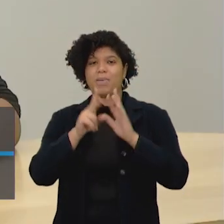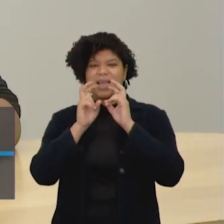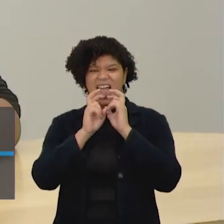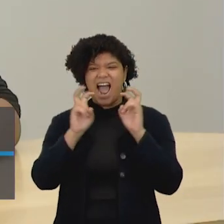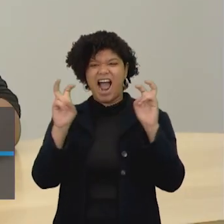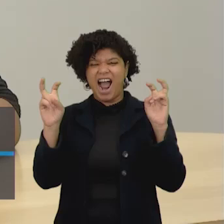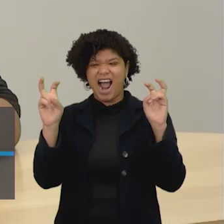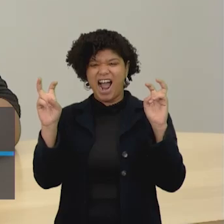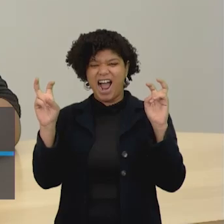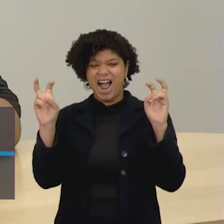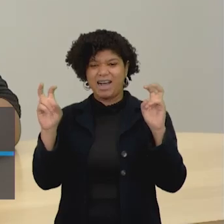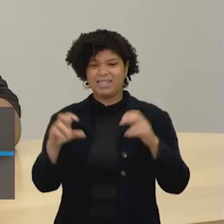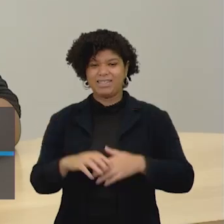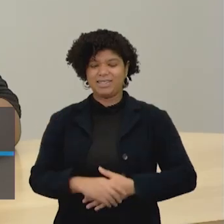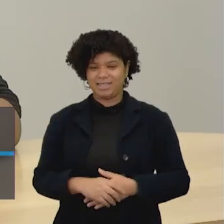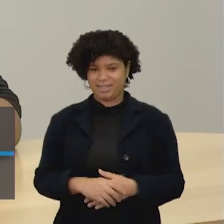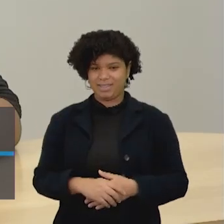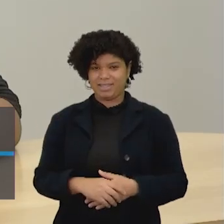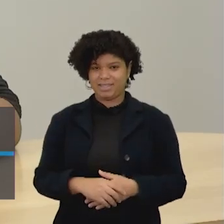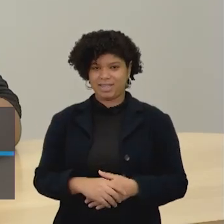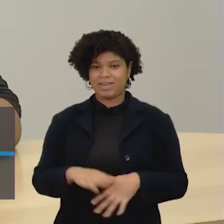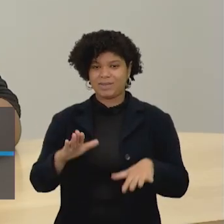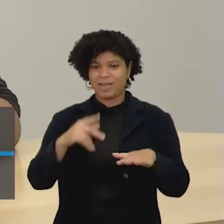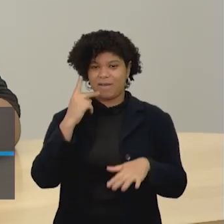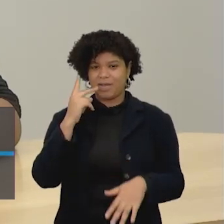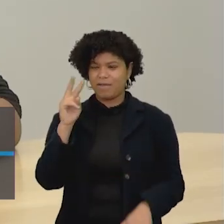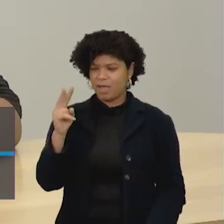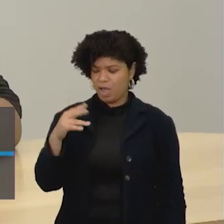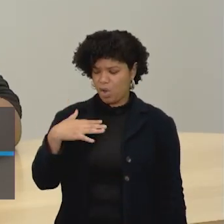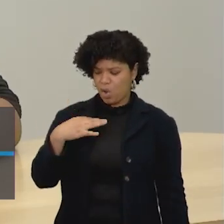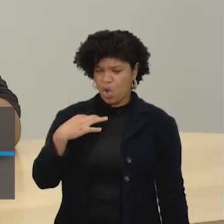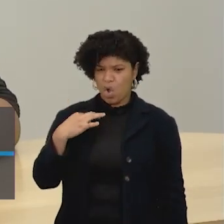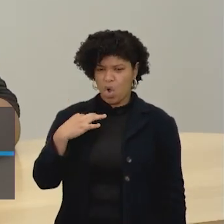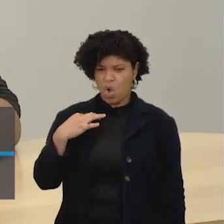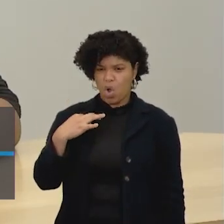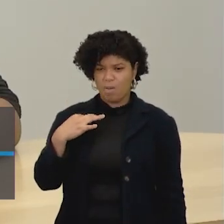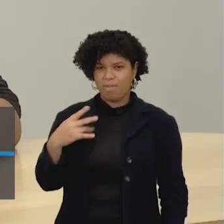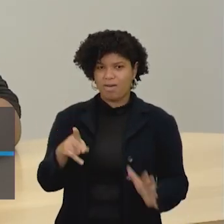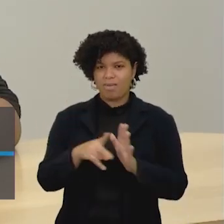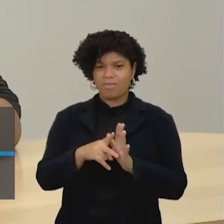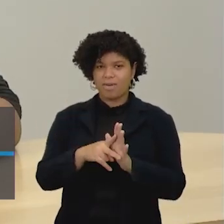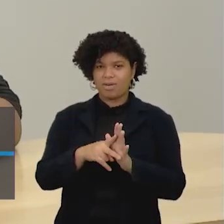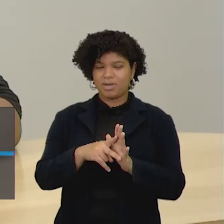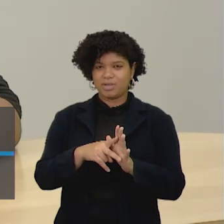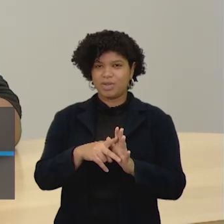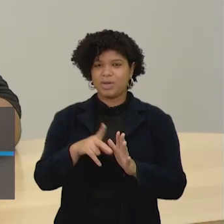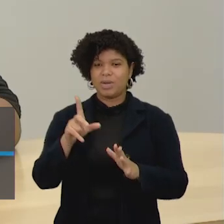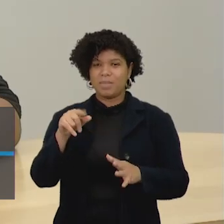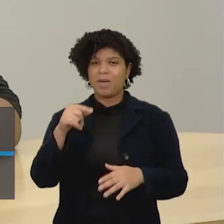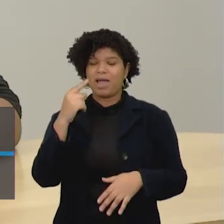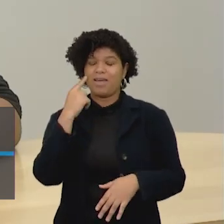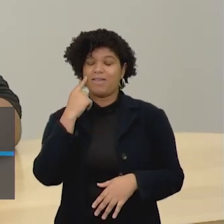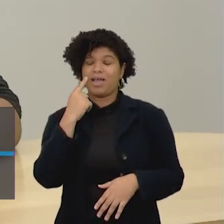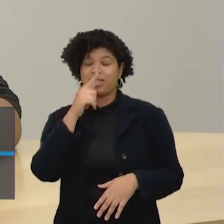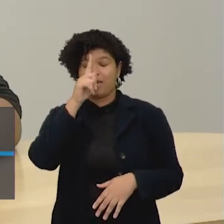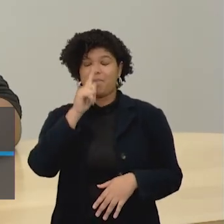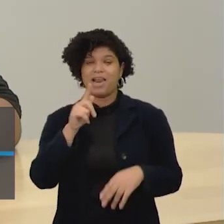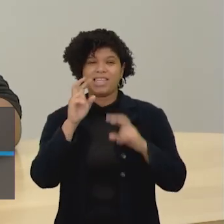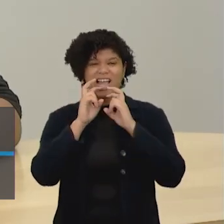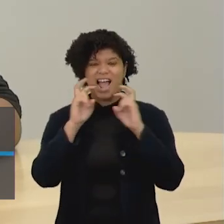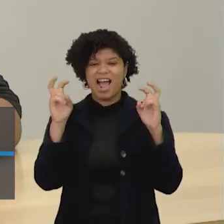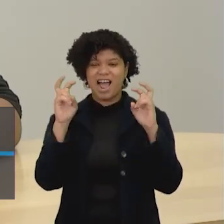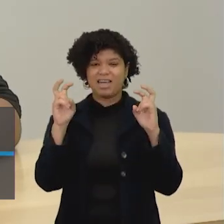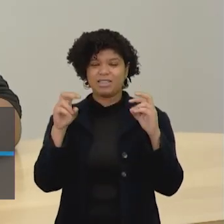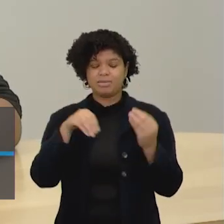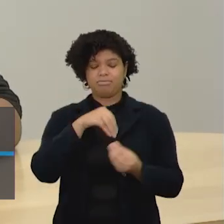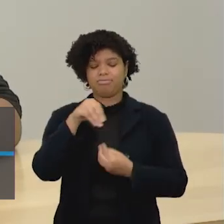amarelo gritante. Amarelo gritante. Quantas vezes a gente não ouve isso, né? Nossa, sua roupa hoje tá amarelo gritante, né? E é como se a cor gritasse, né? Então tá misturando